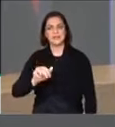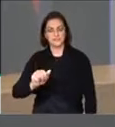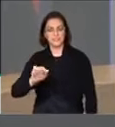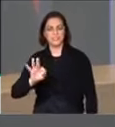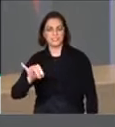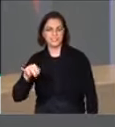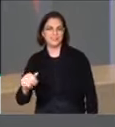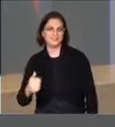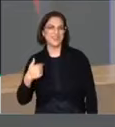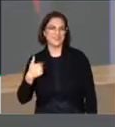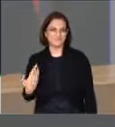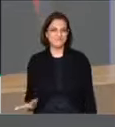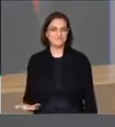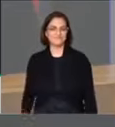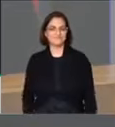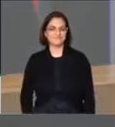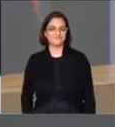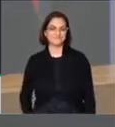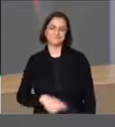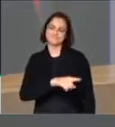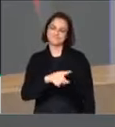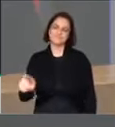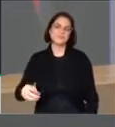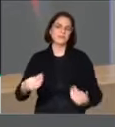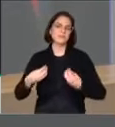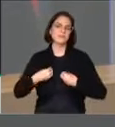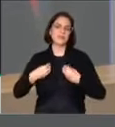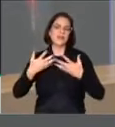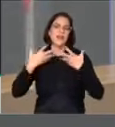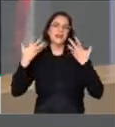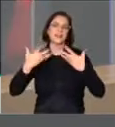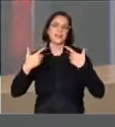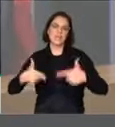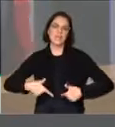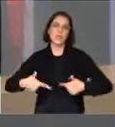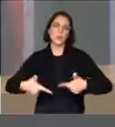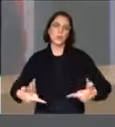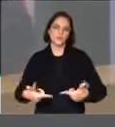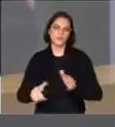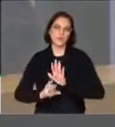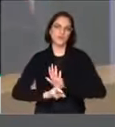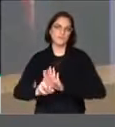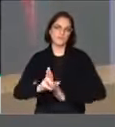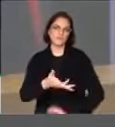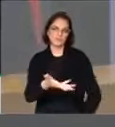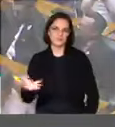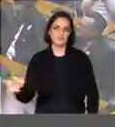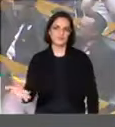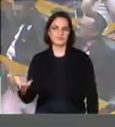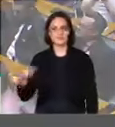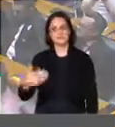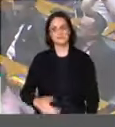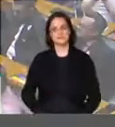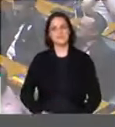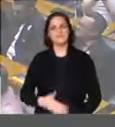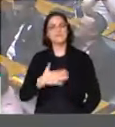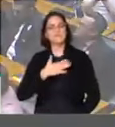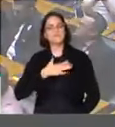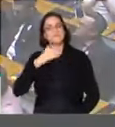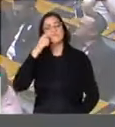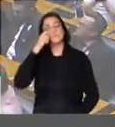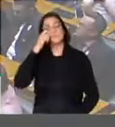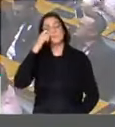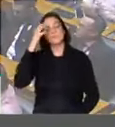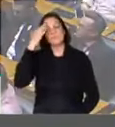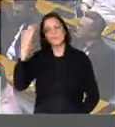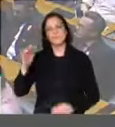quero agradecer a vocês por essa honra. E queria aqui fazer uma homenagem especial a uma mulher que